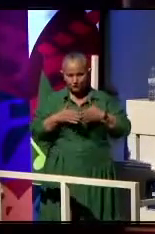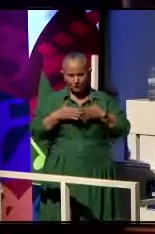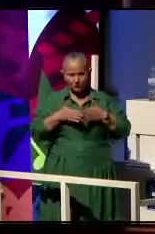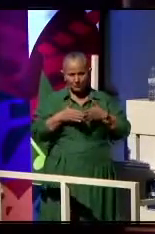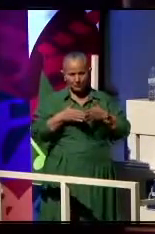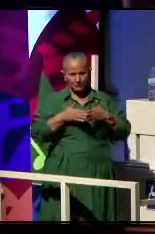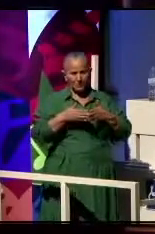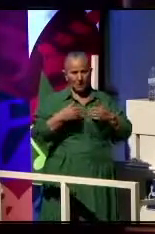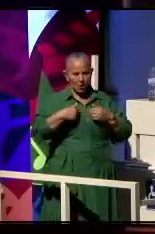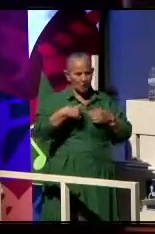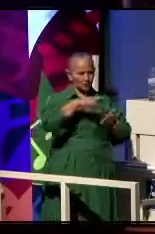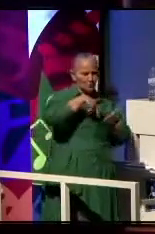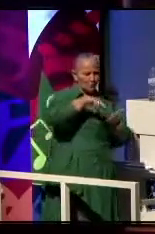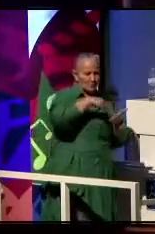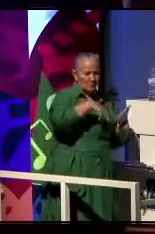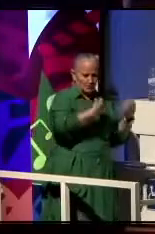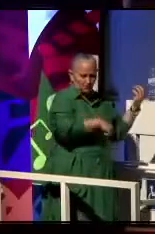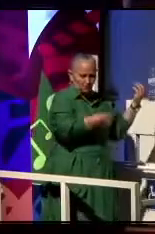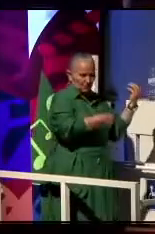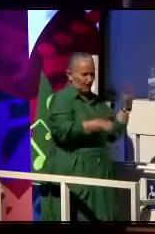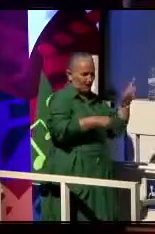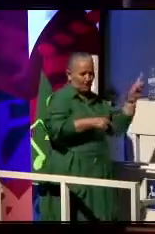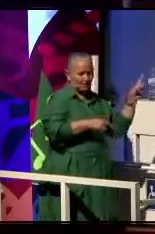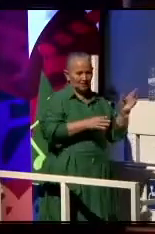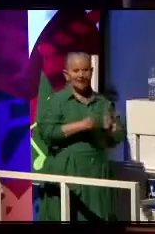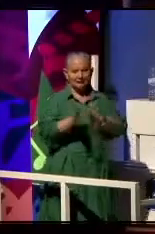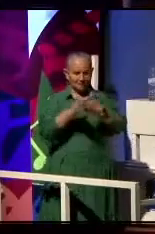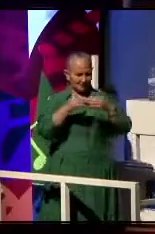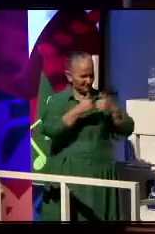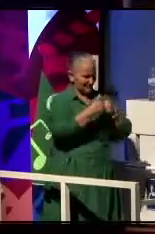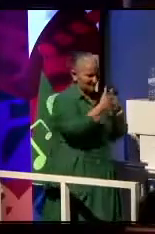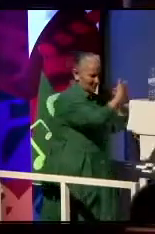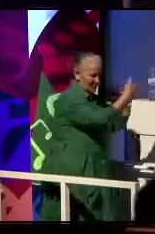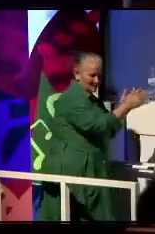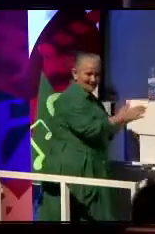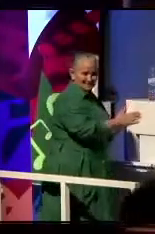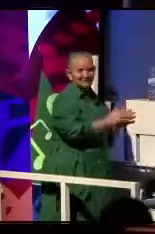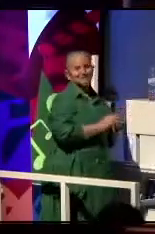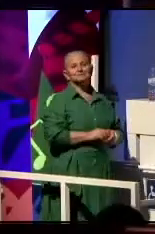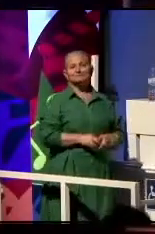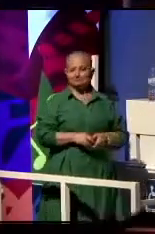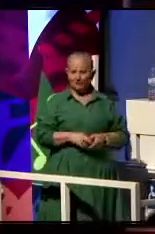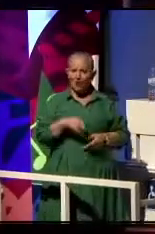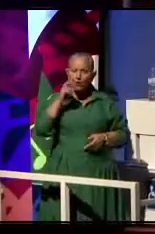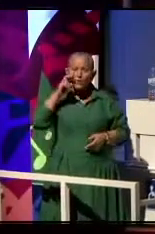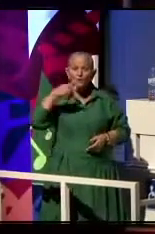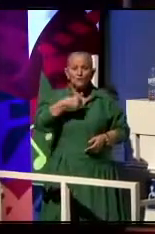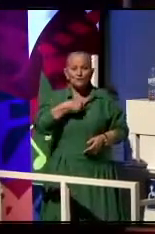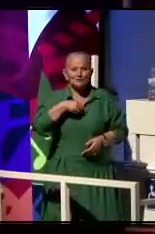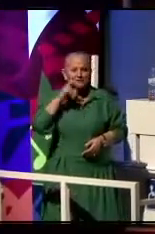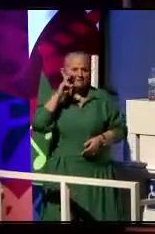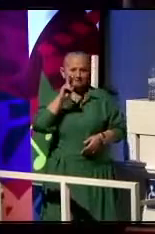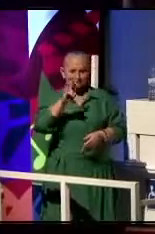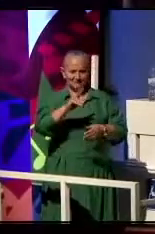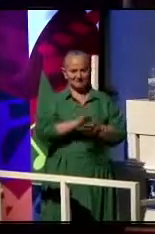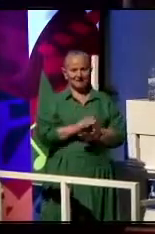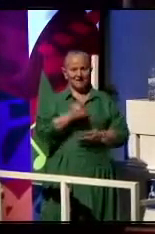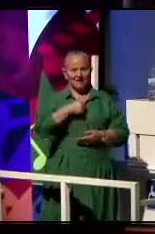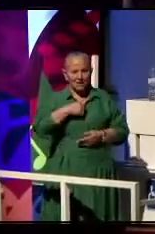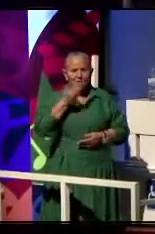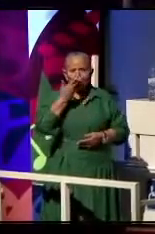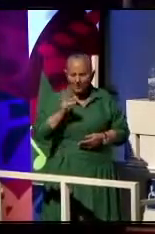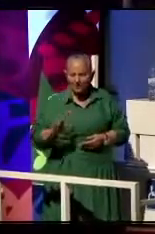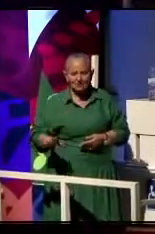baile. Então, isso eu vi. Quer dizer, eu vi bem antes do Clube da Esquina, embora eu era muito menina, Mas eu tenho